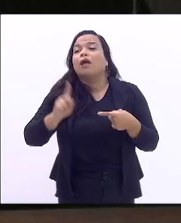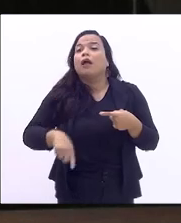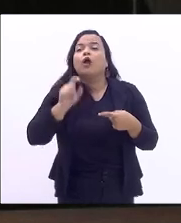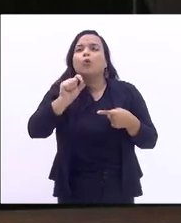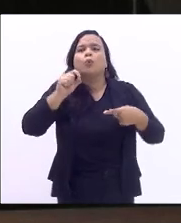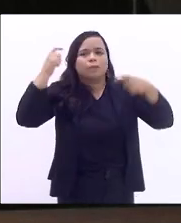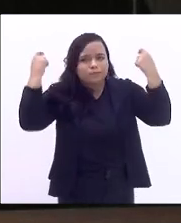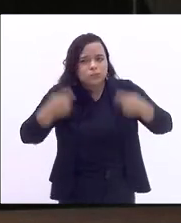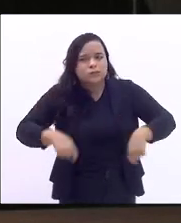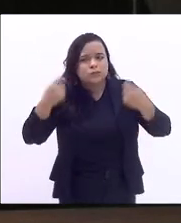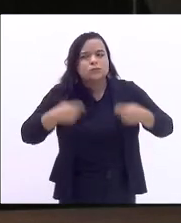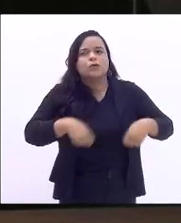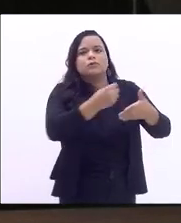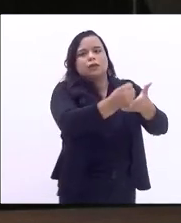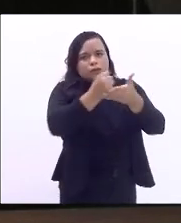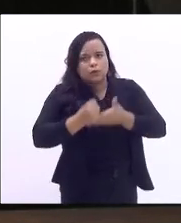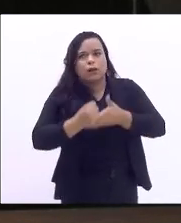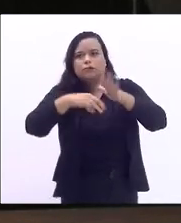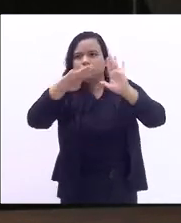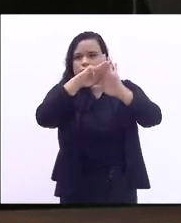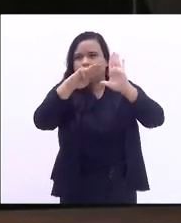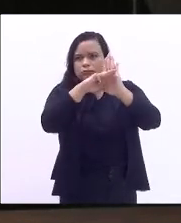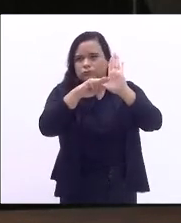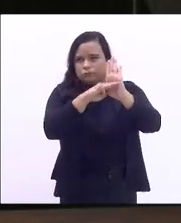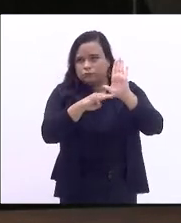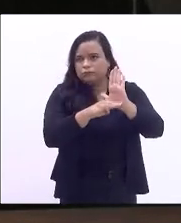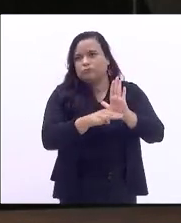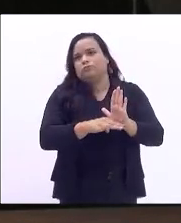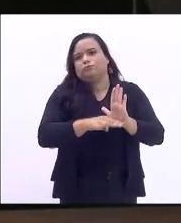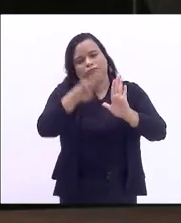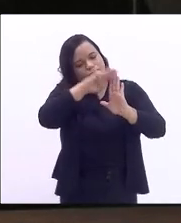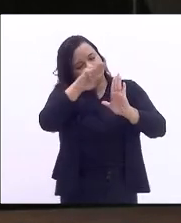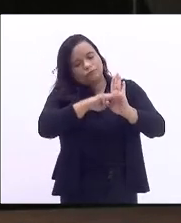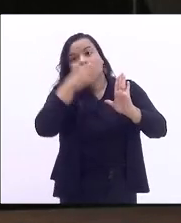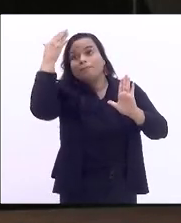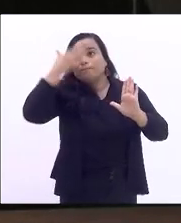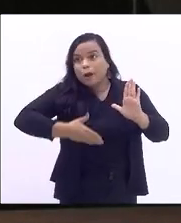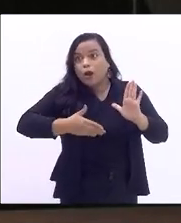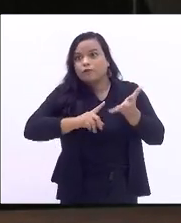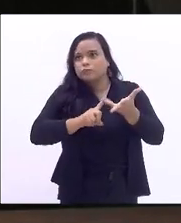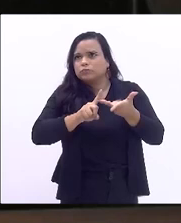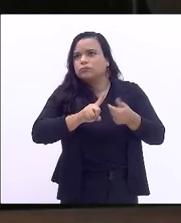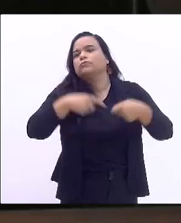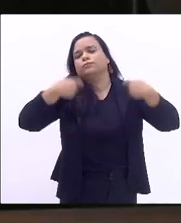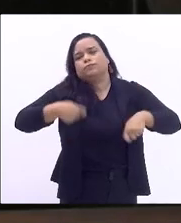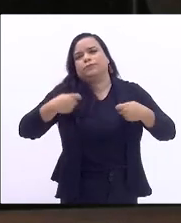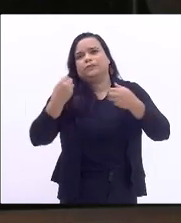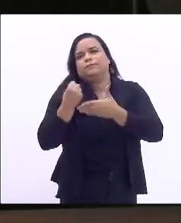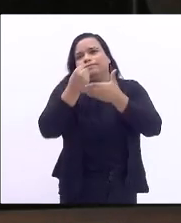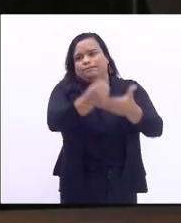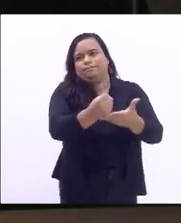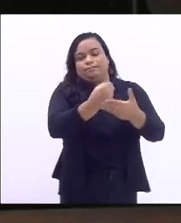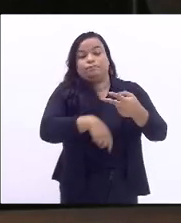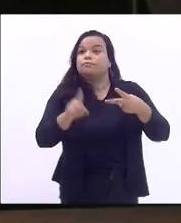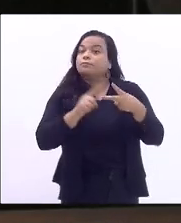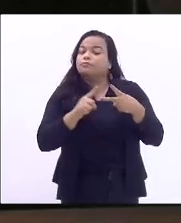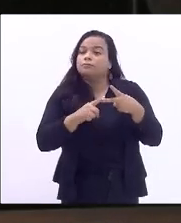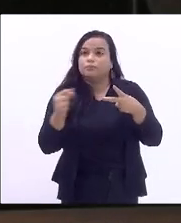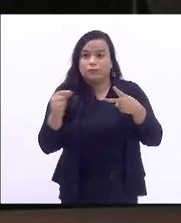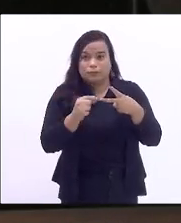a necessidade de nós trazemos dados dados Concretos e o segundo.